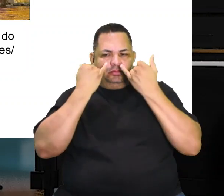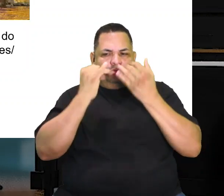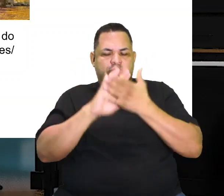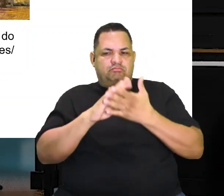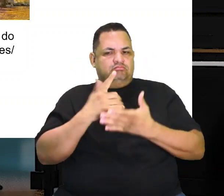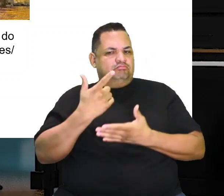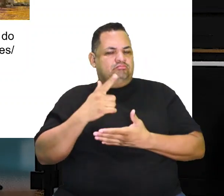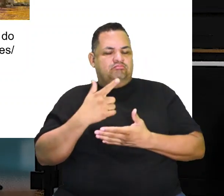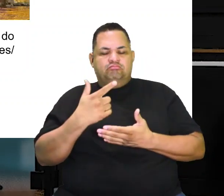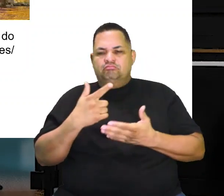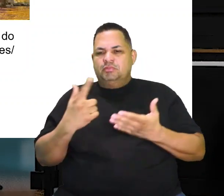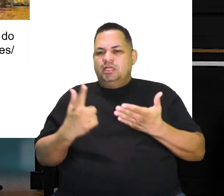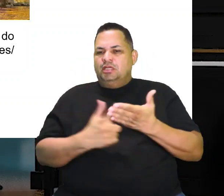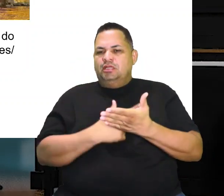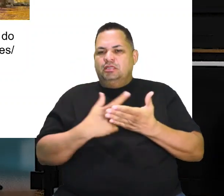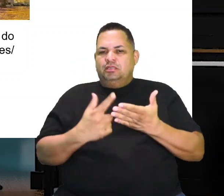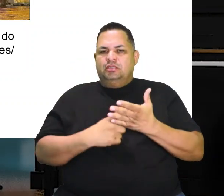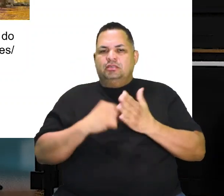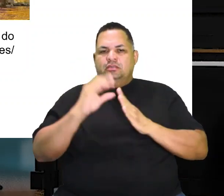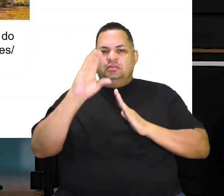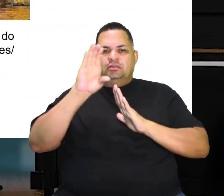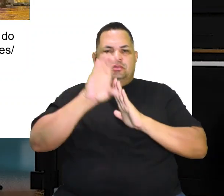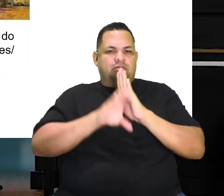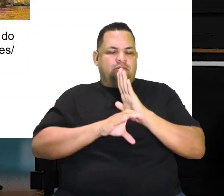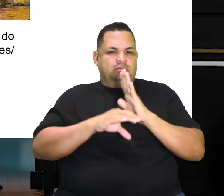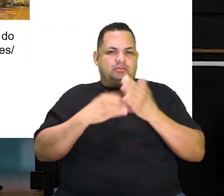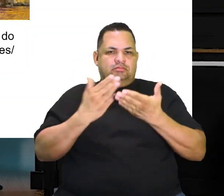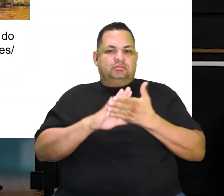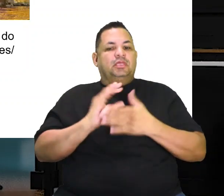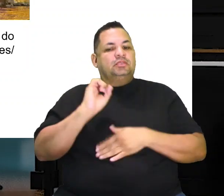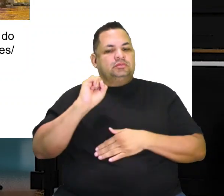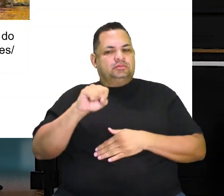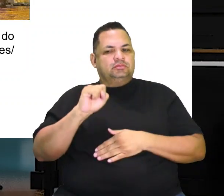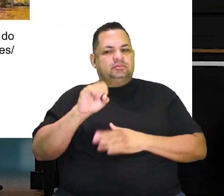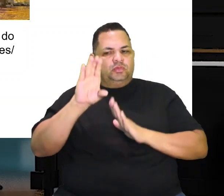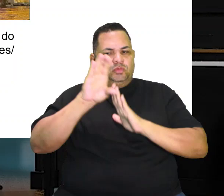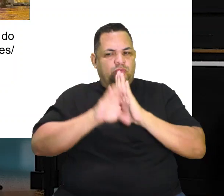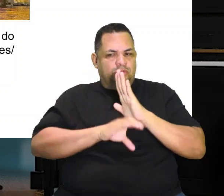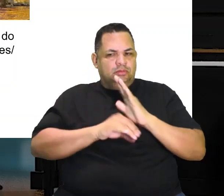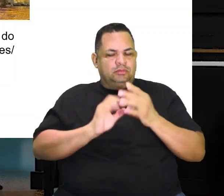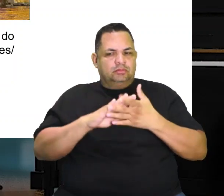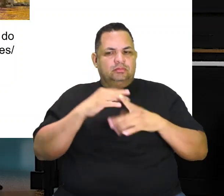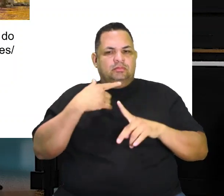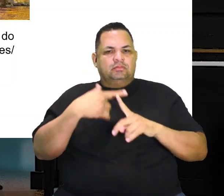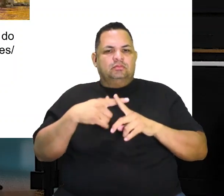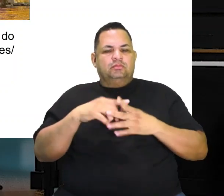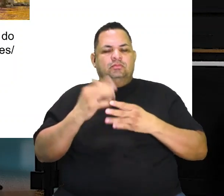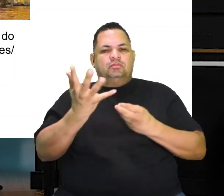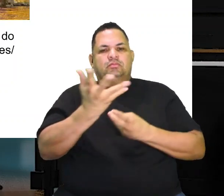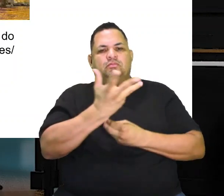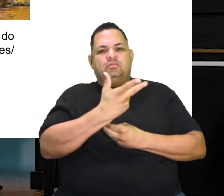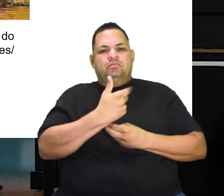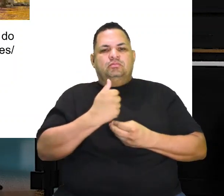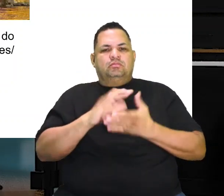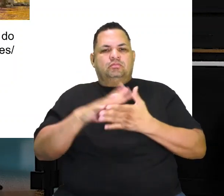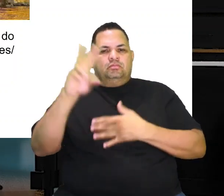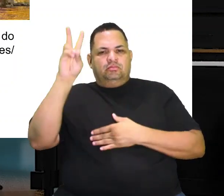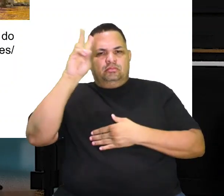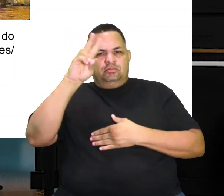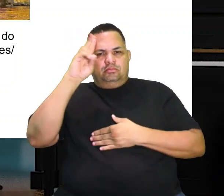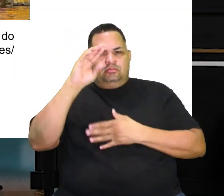livros didáticos, não estão no currículo. Engano seu, está sim no currículo. Currículo de arte, de história,